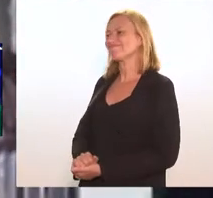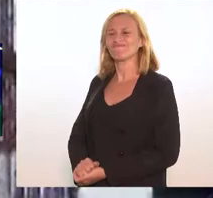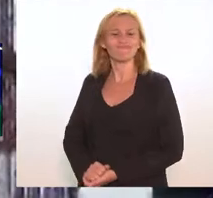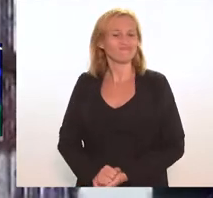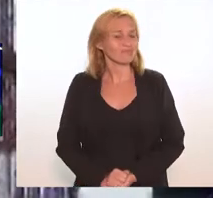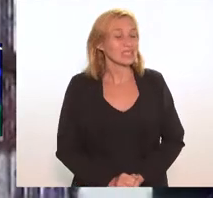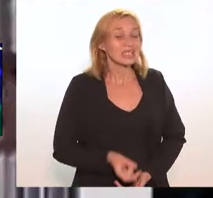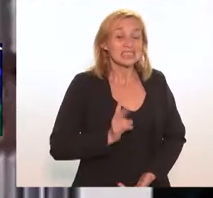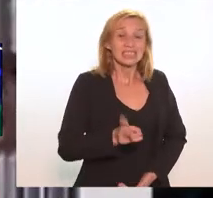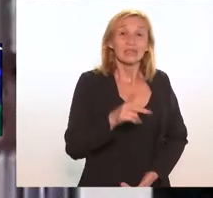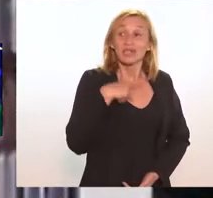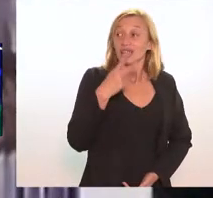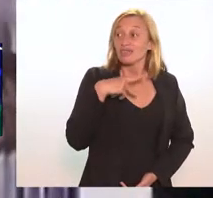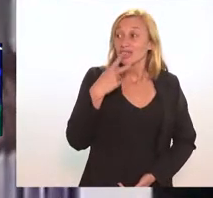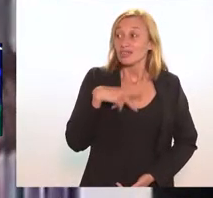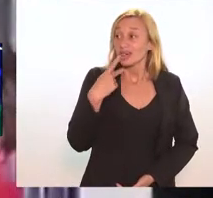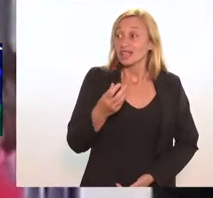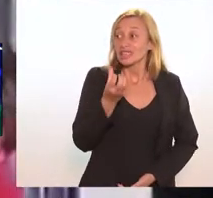Eu sempre falei,